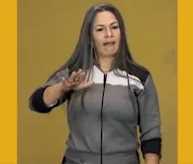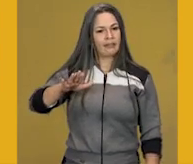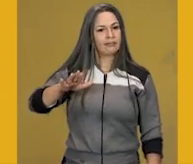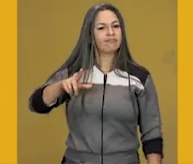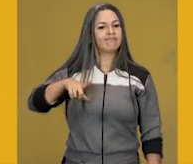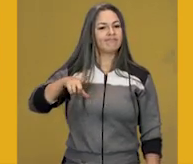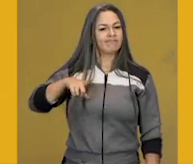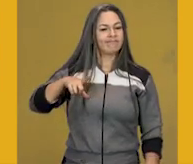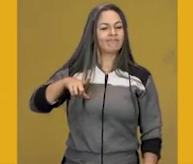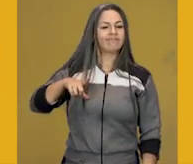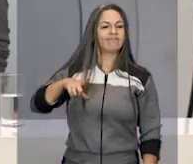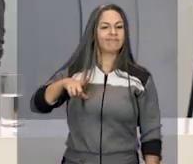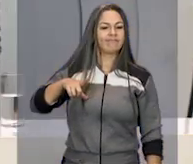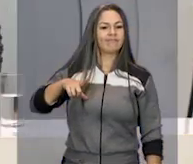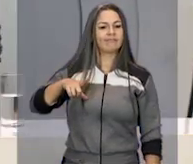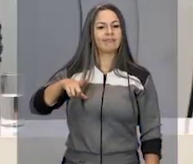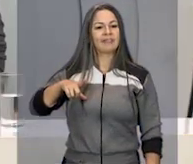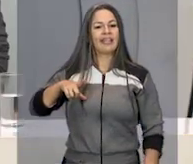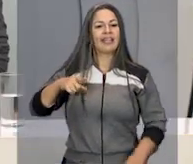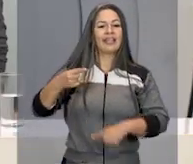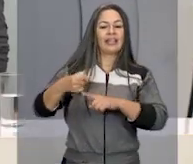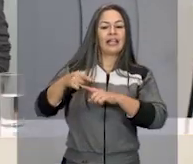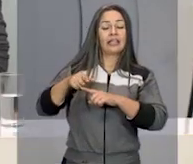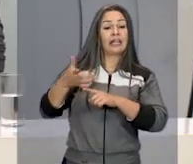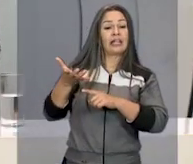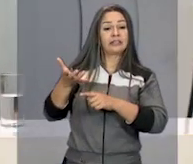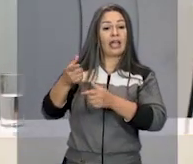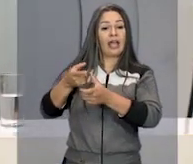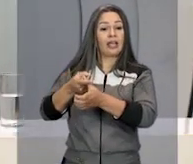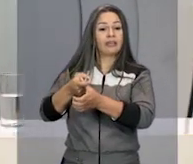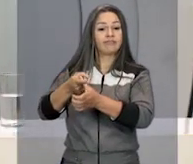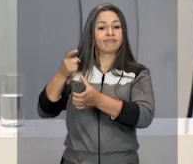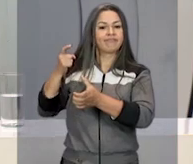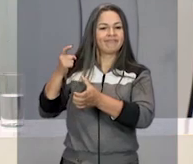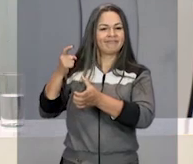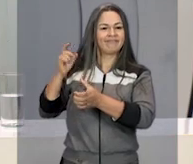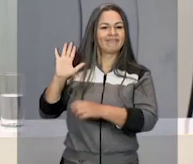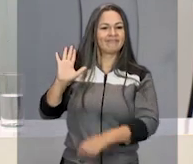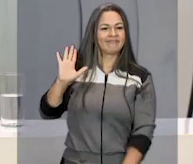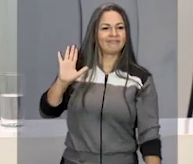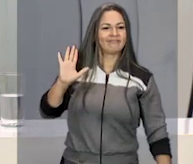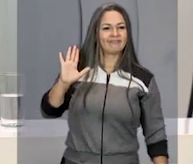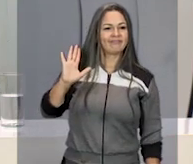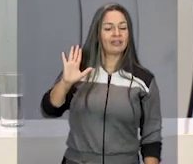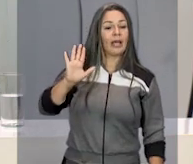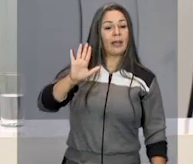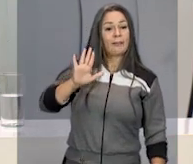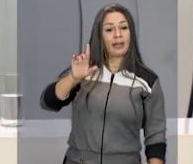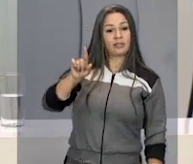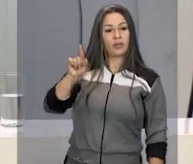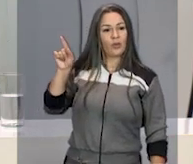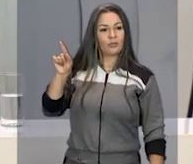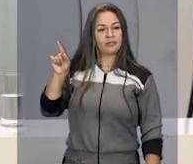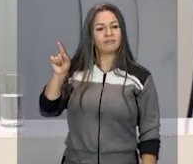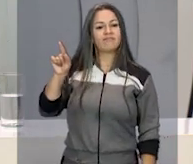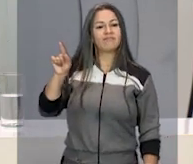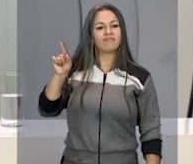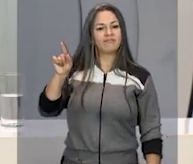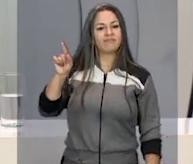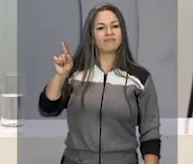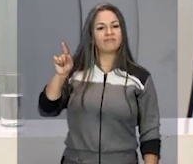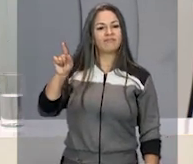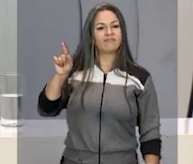dos processos de pedido de dependência do Tibete. E essa área é onde vai ser concentrada quase todos aqueles